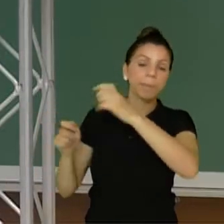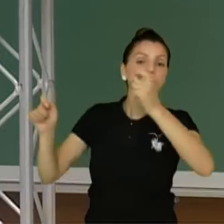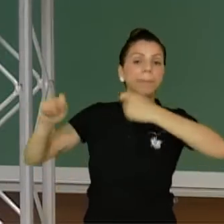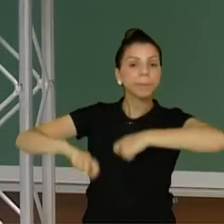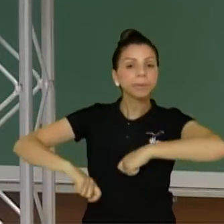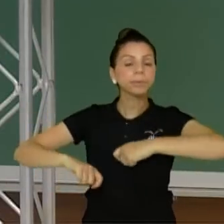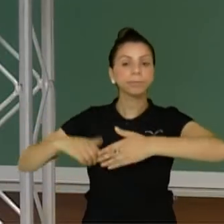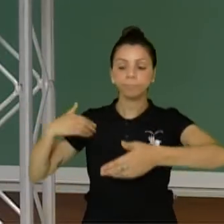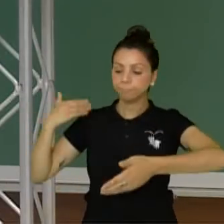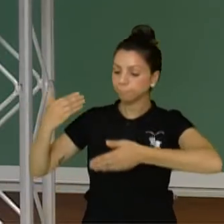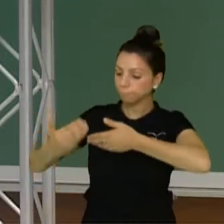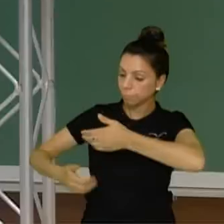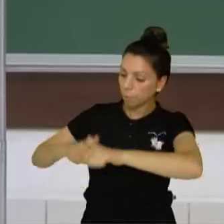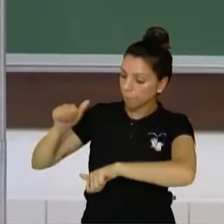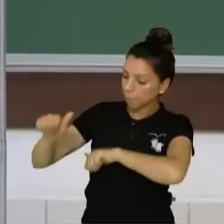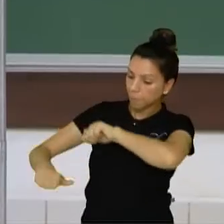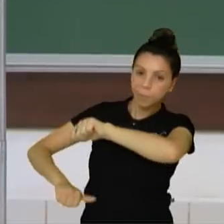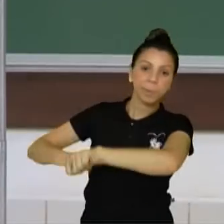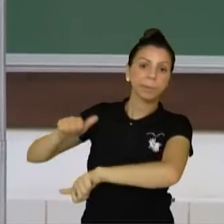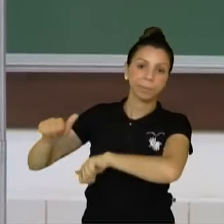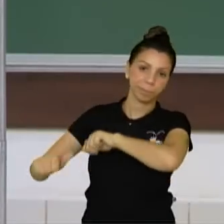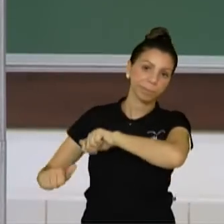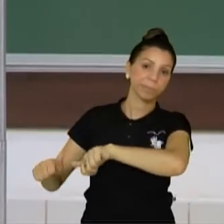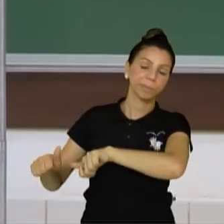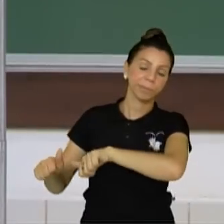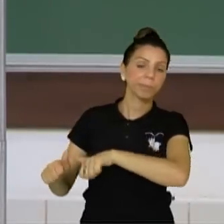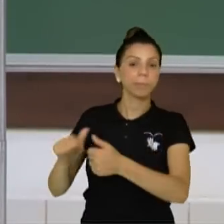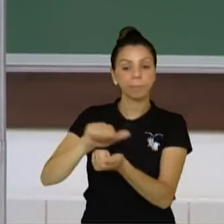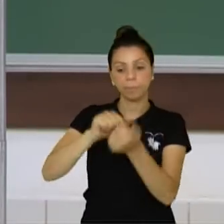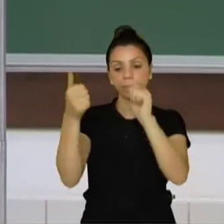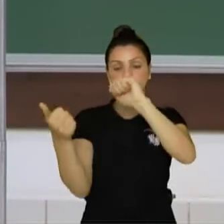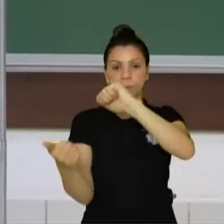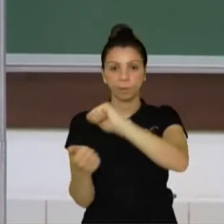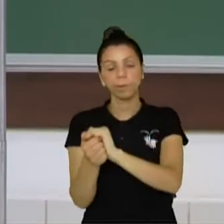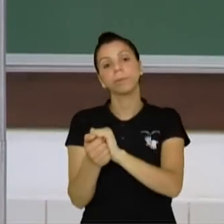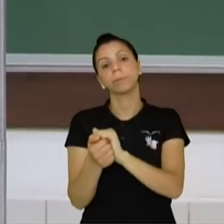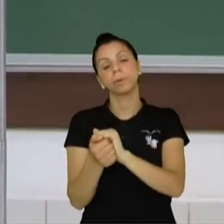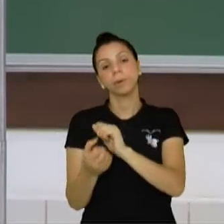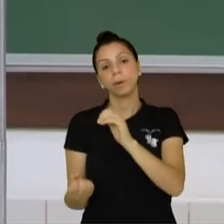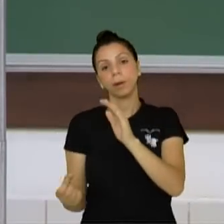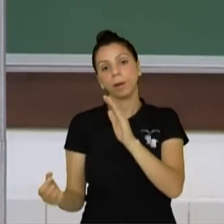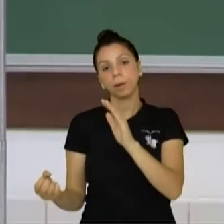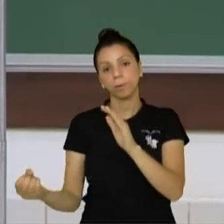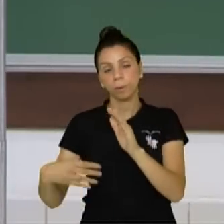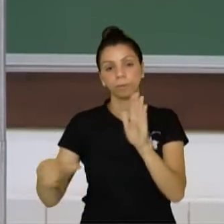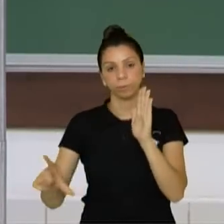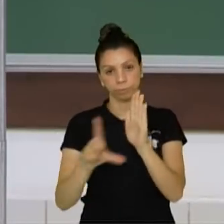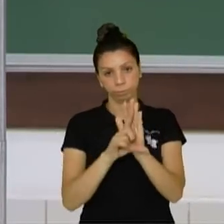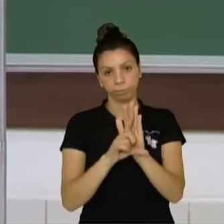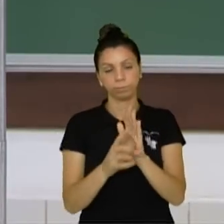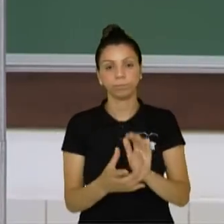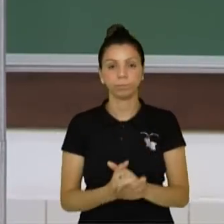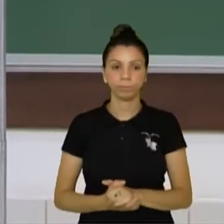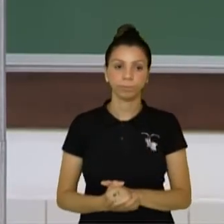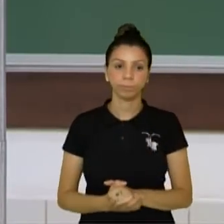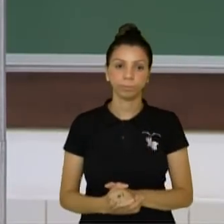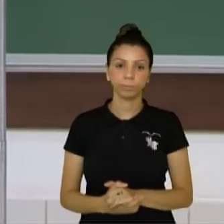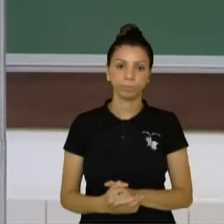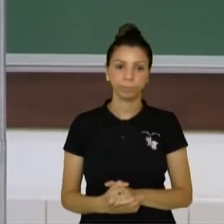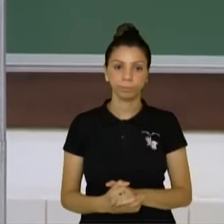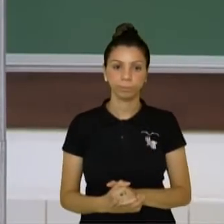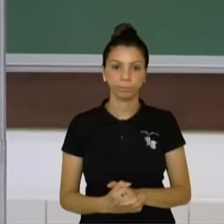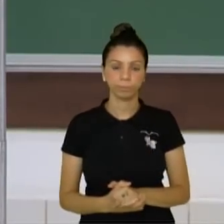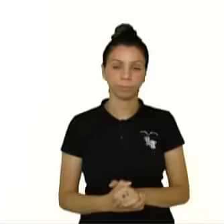uma transformação, por mudanças para se adequar a essa lei. E aqui